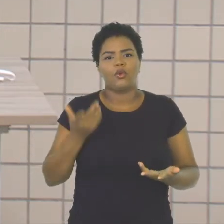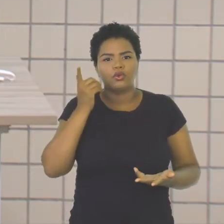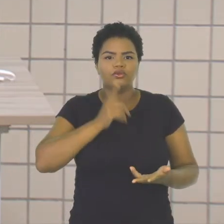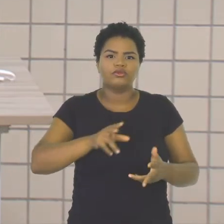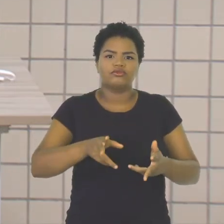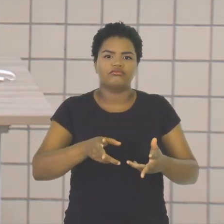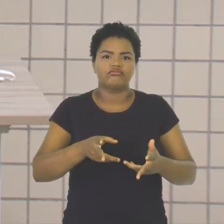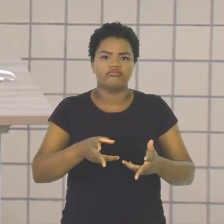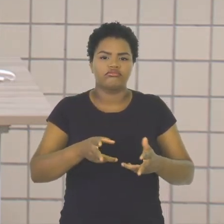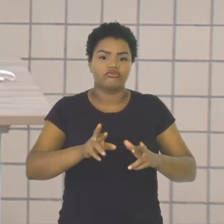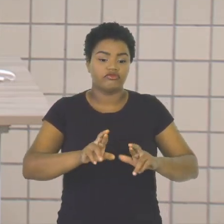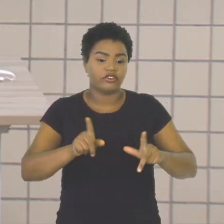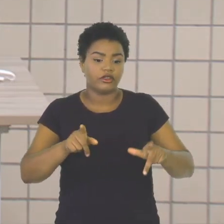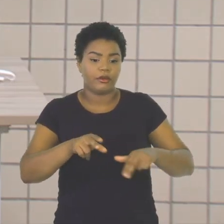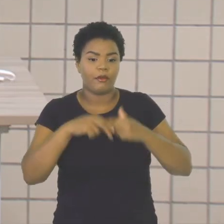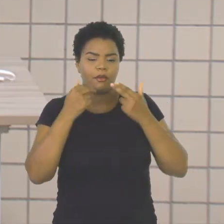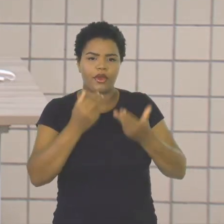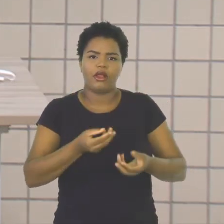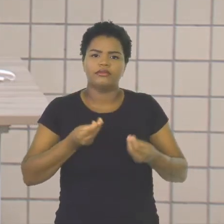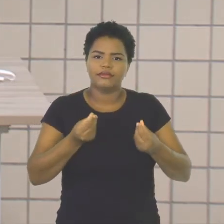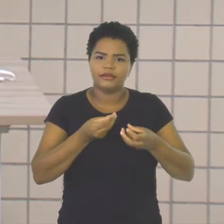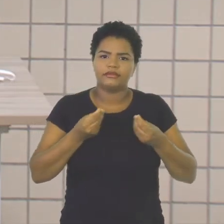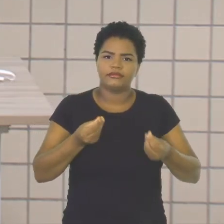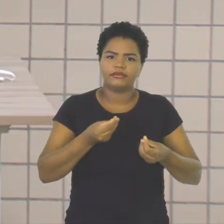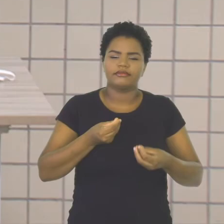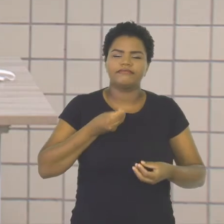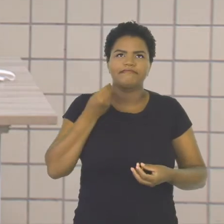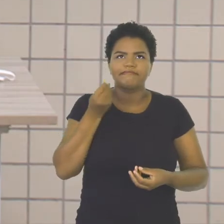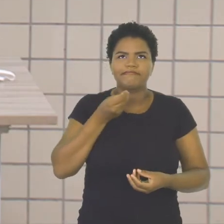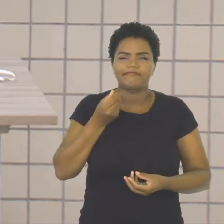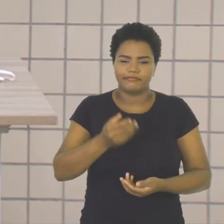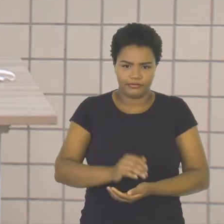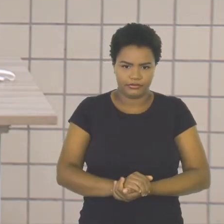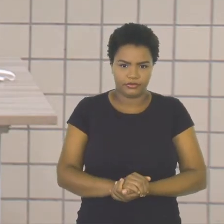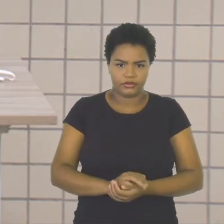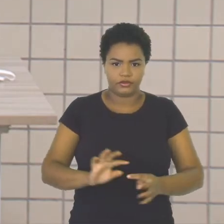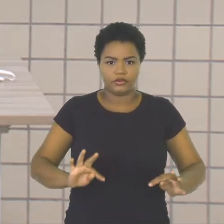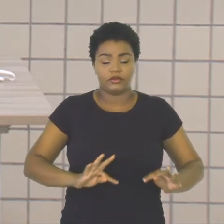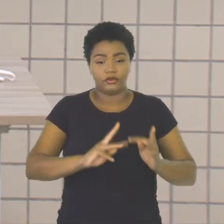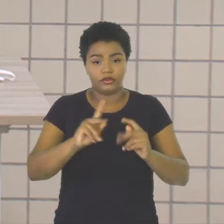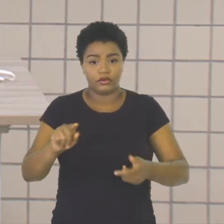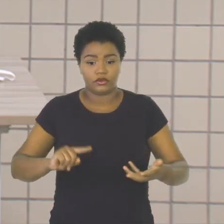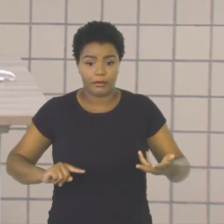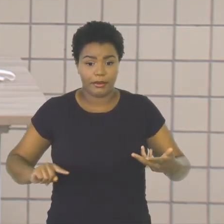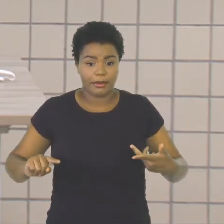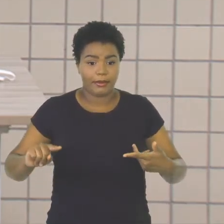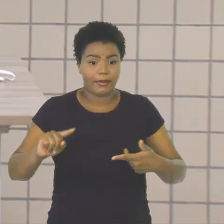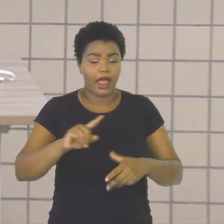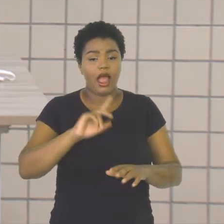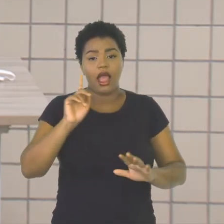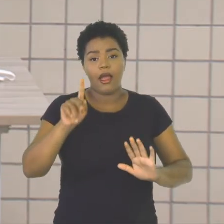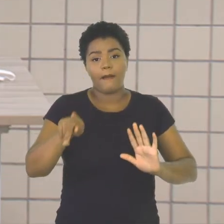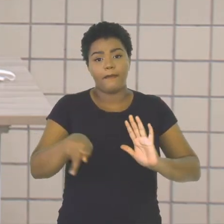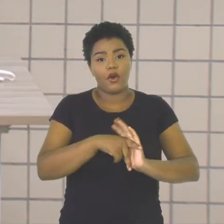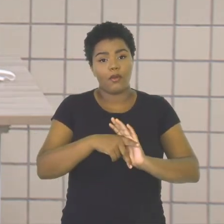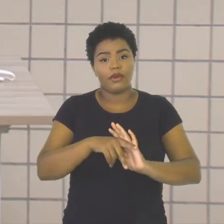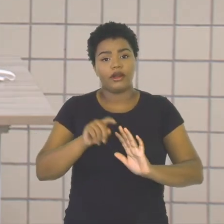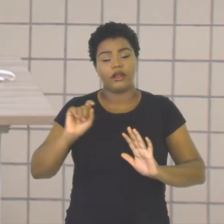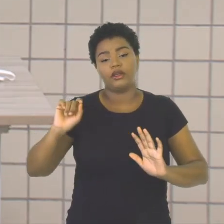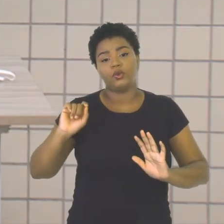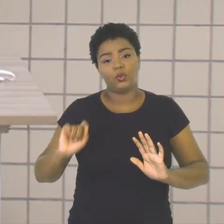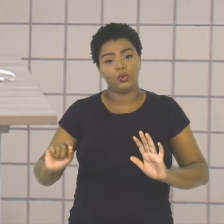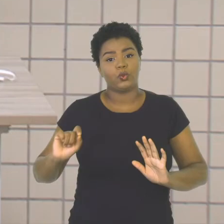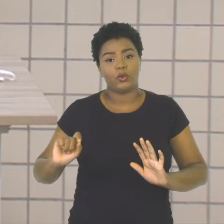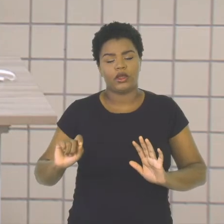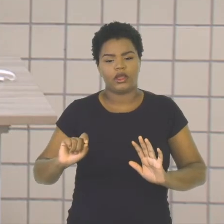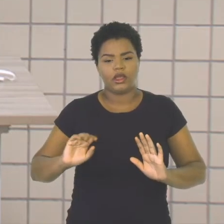paladar, pelo gosto, né? Então, todas essas propriedades a gente chama de propriedades